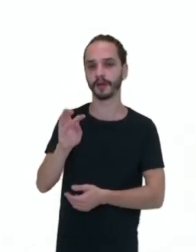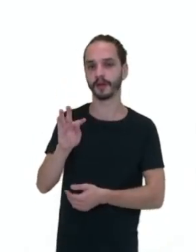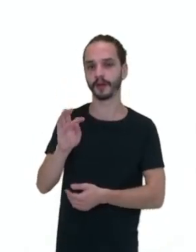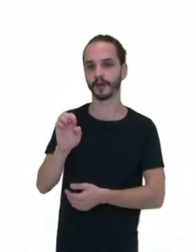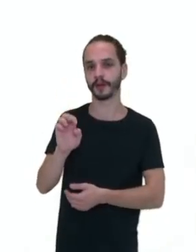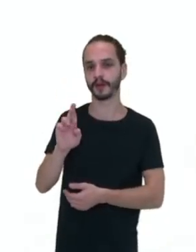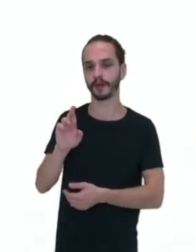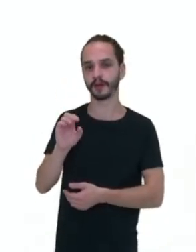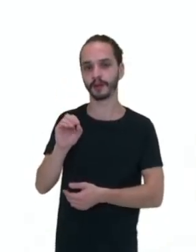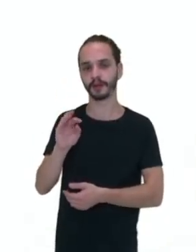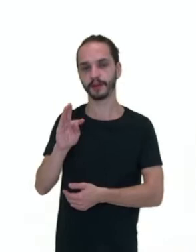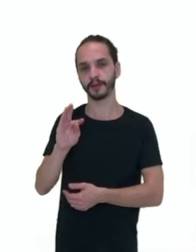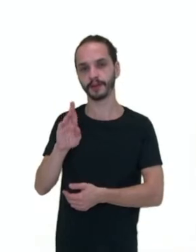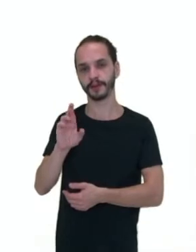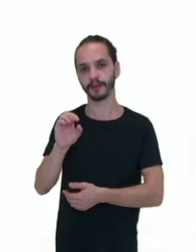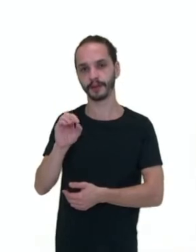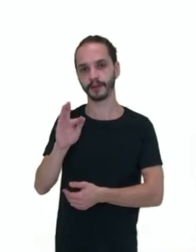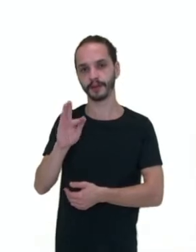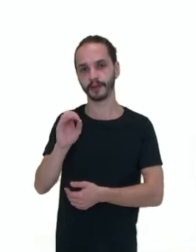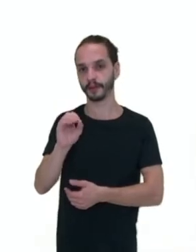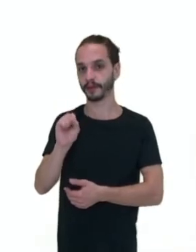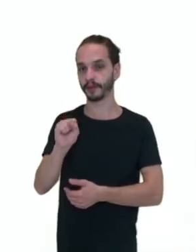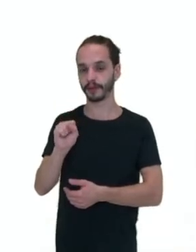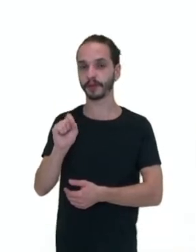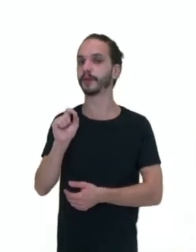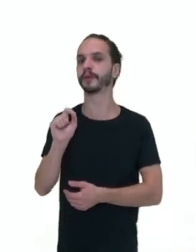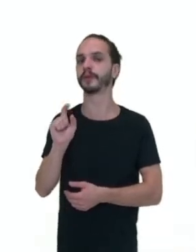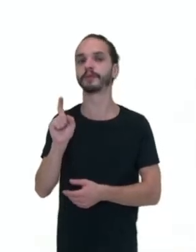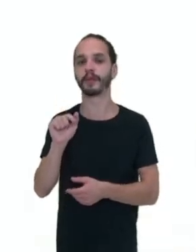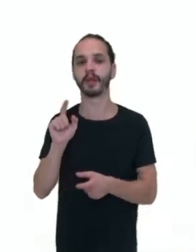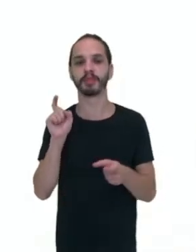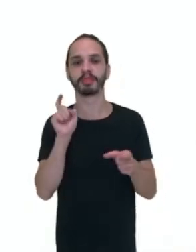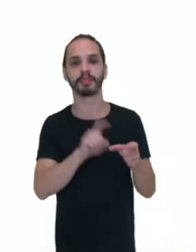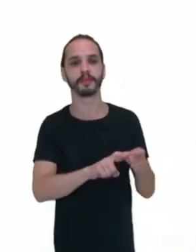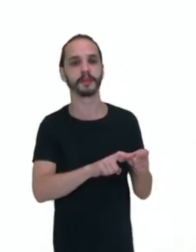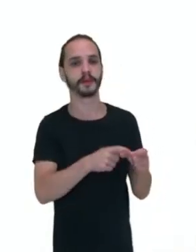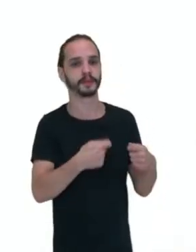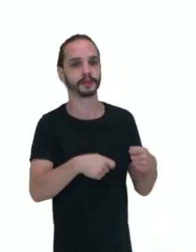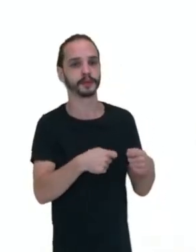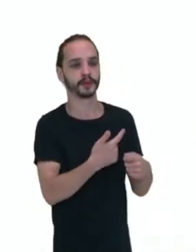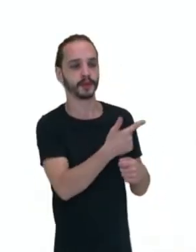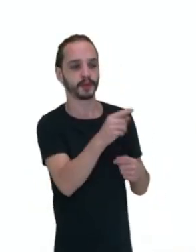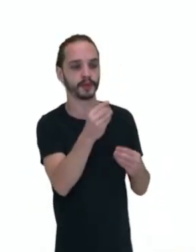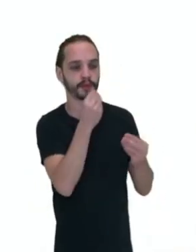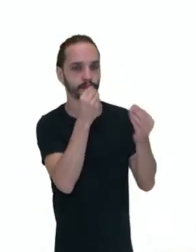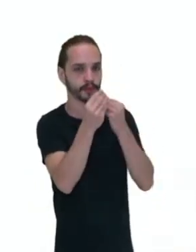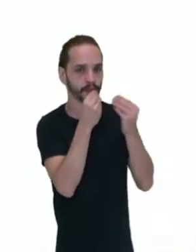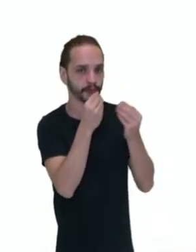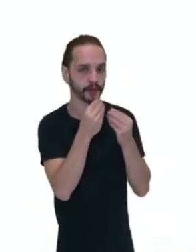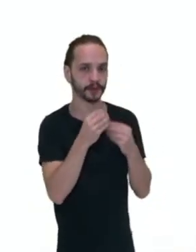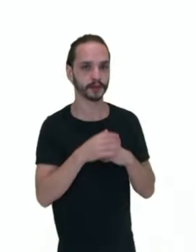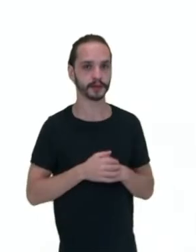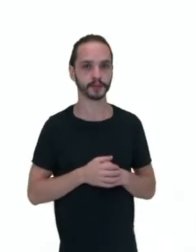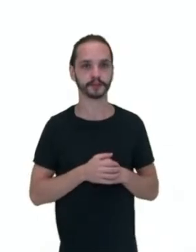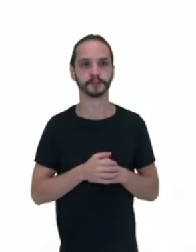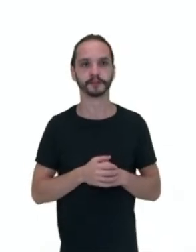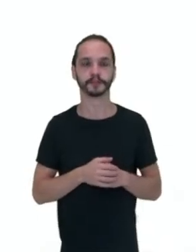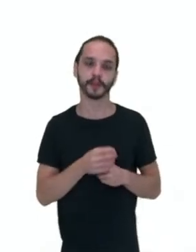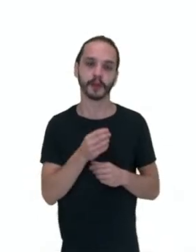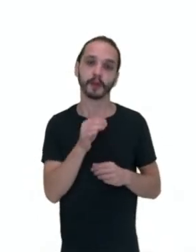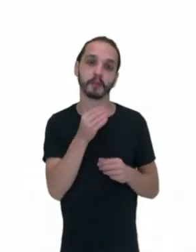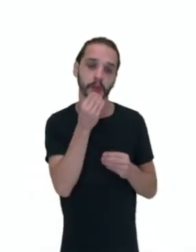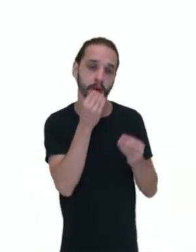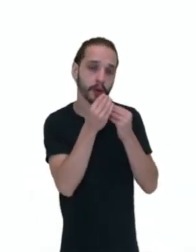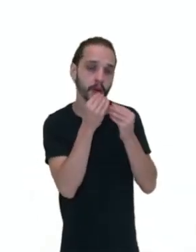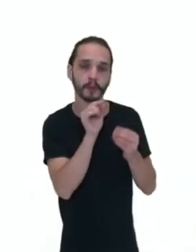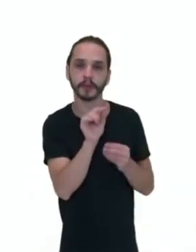ou heterótrofos que dependem, né, de outros para se alimentar. Das algas, por exemplo, né, os heterotróficos,